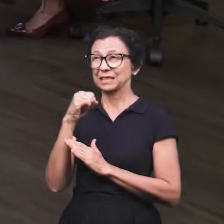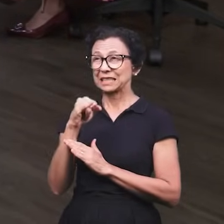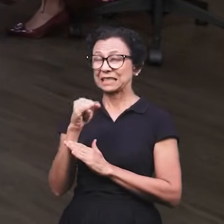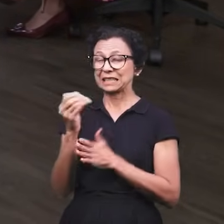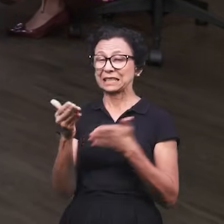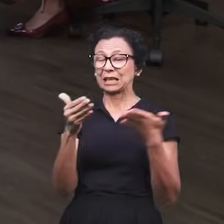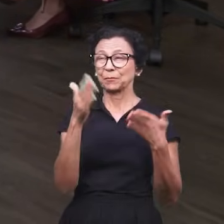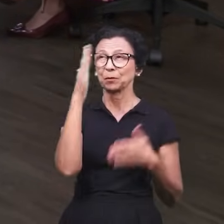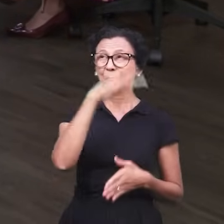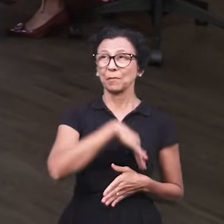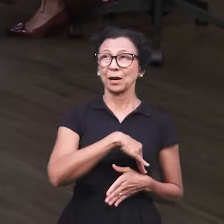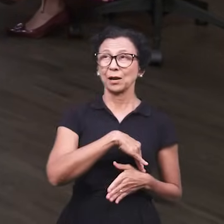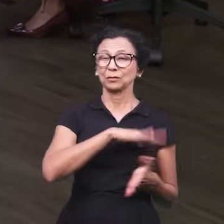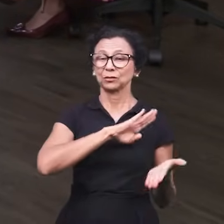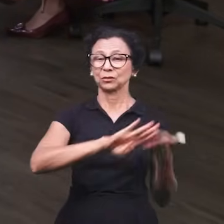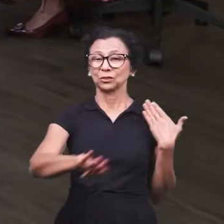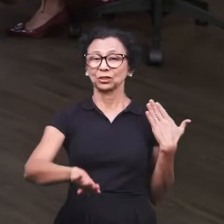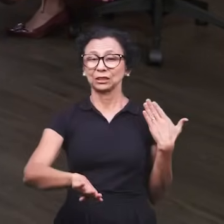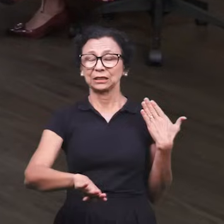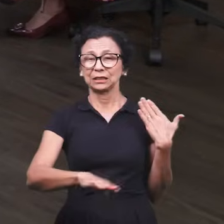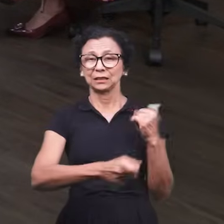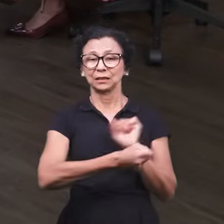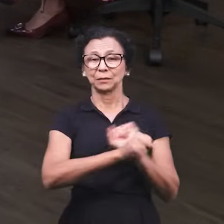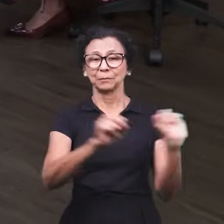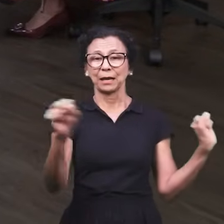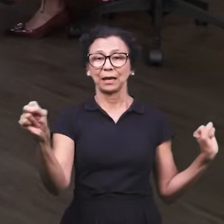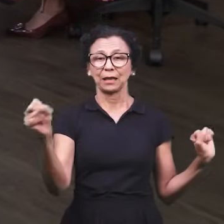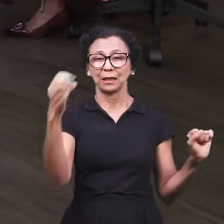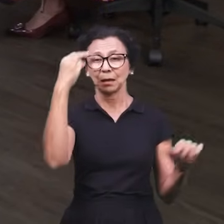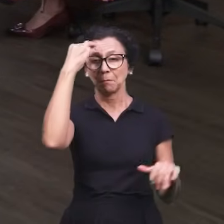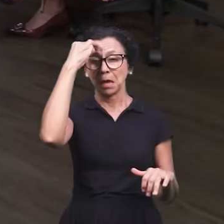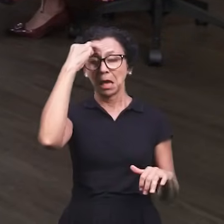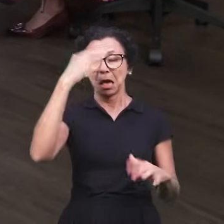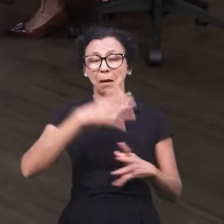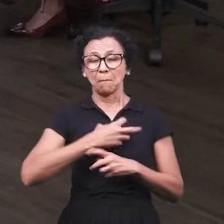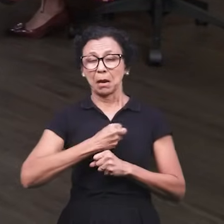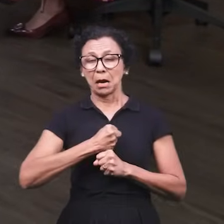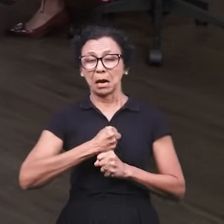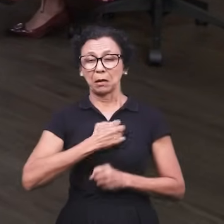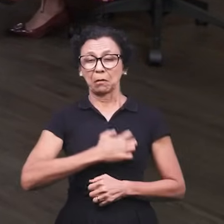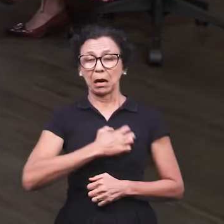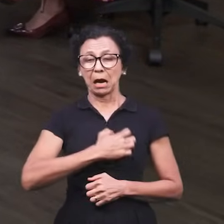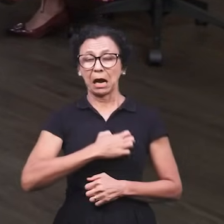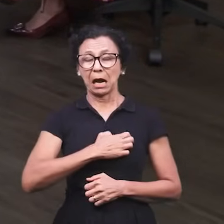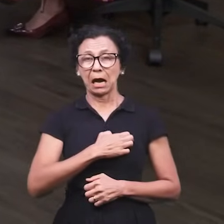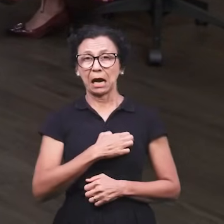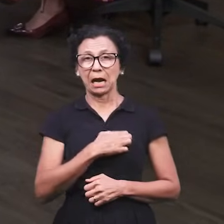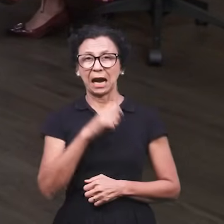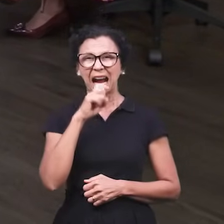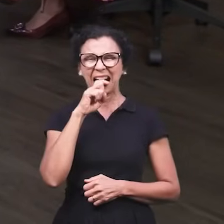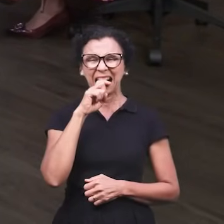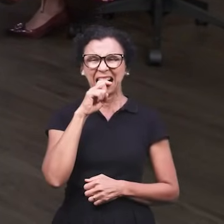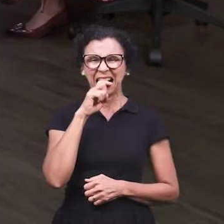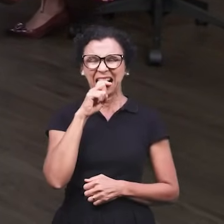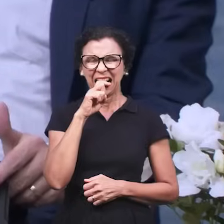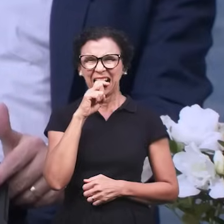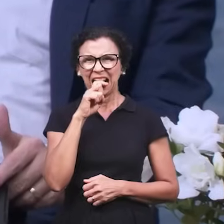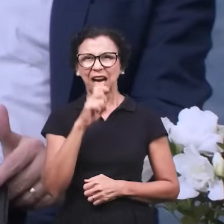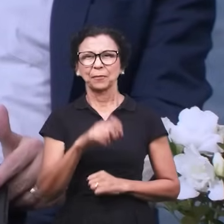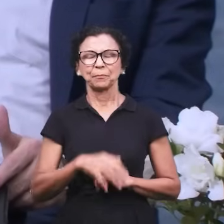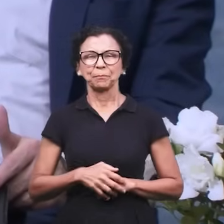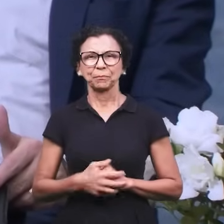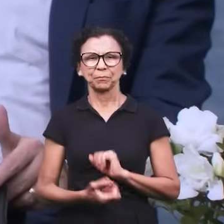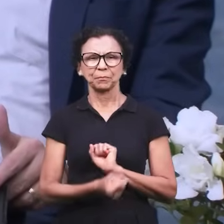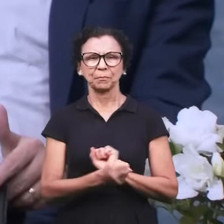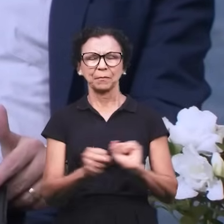se tem algum caminho mau, retira, faz uma faxinazinha, tira da mente a mágoa, o rancor, a inveja, o ressentimento,